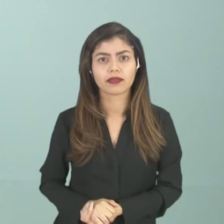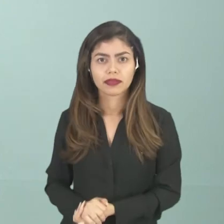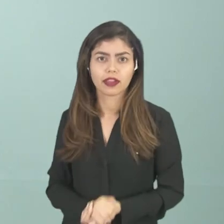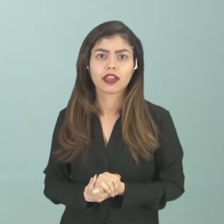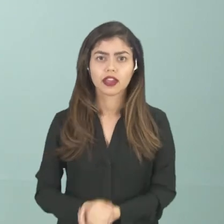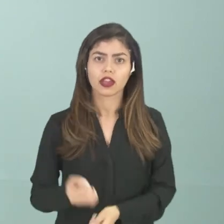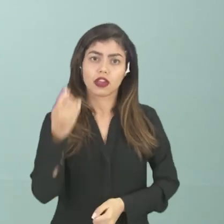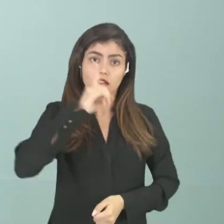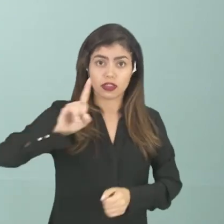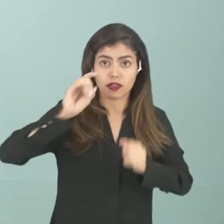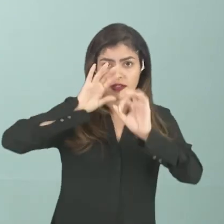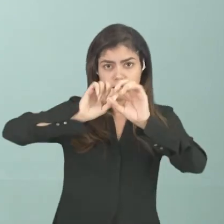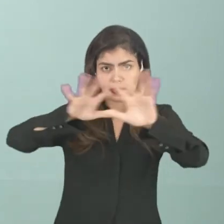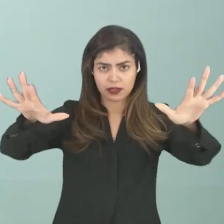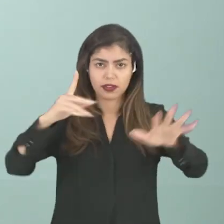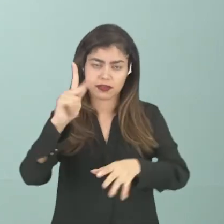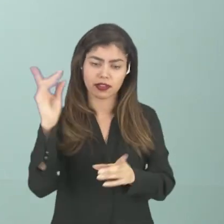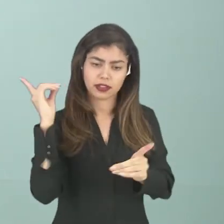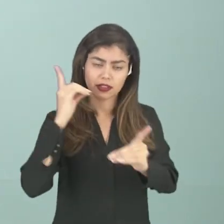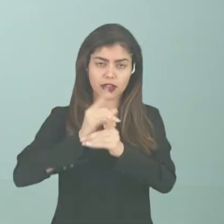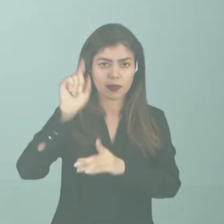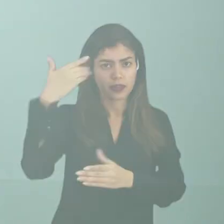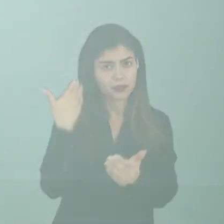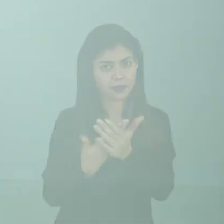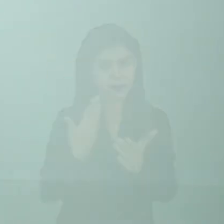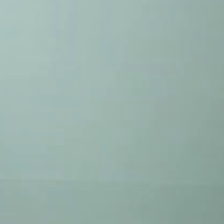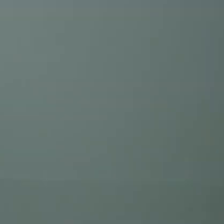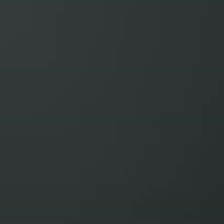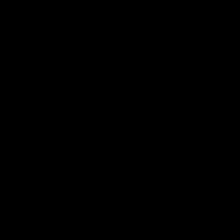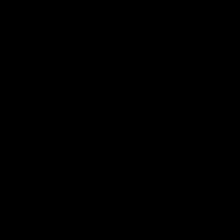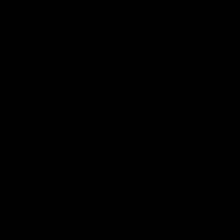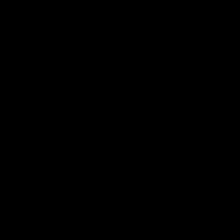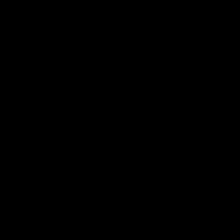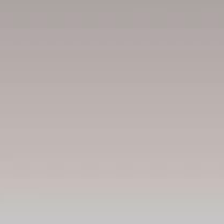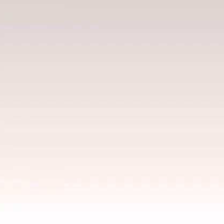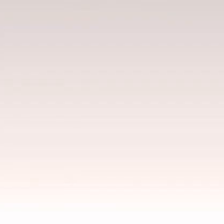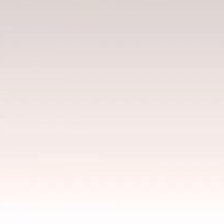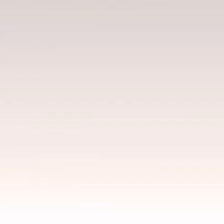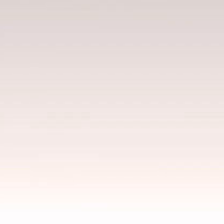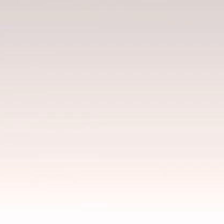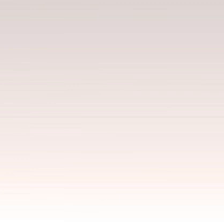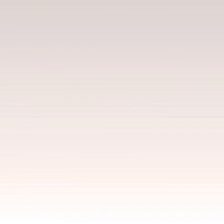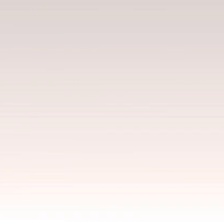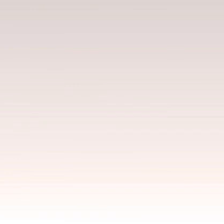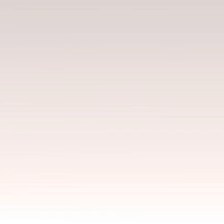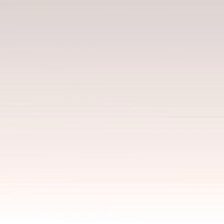se cuidem e até o nosso próximo encontro. Tchau, tchau, gente!